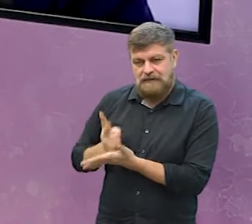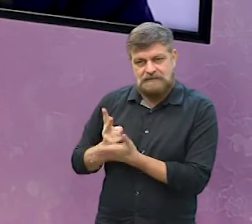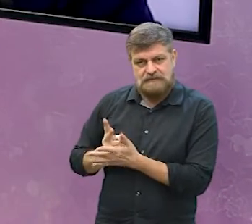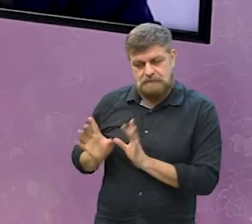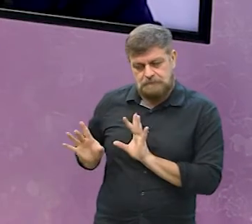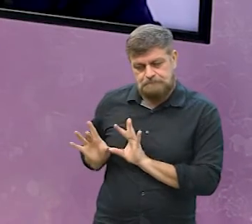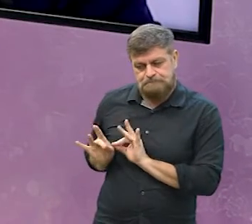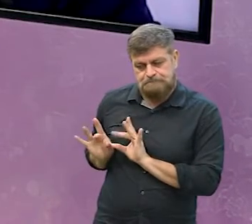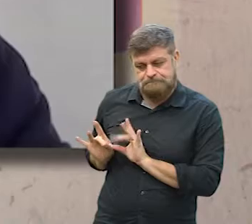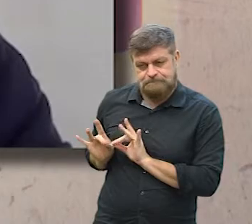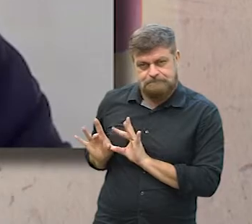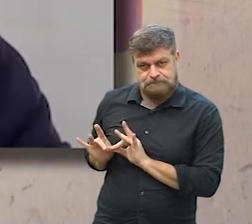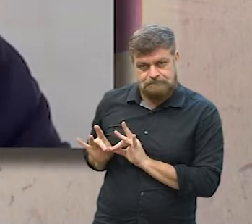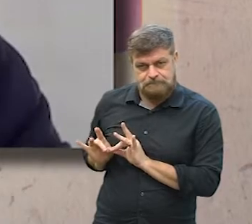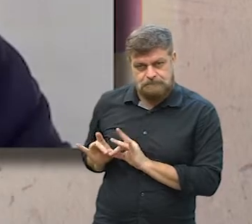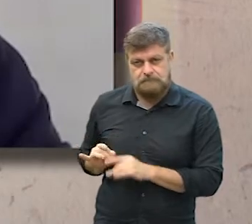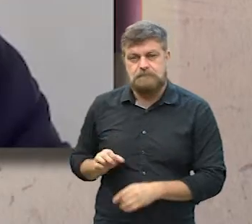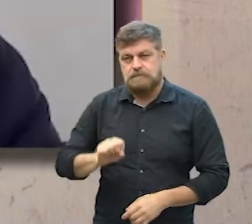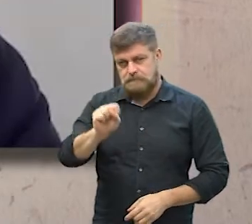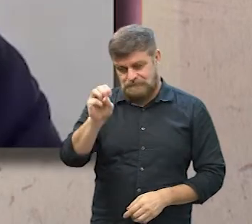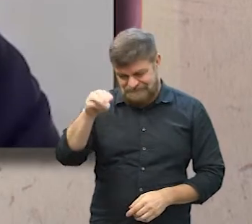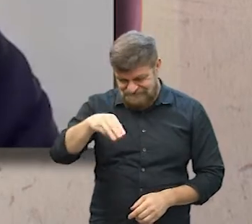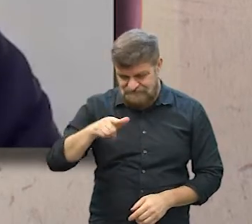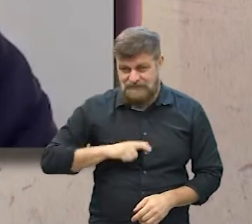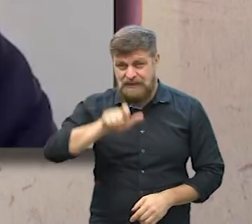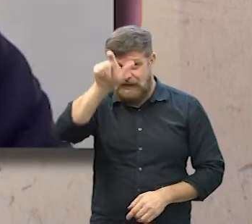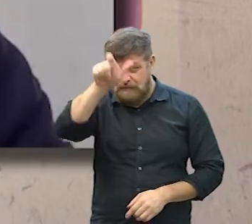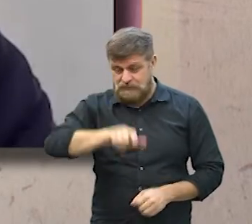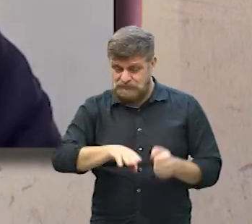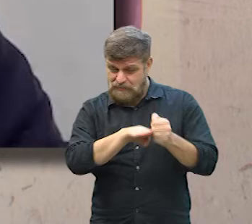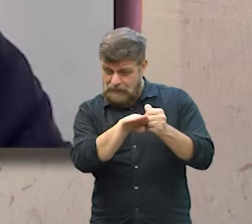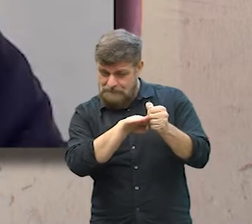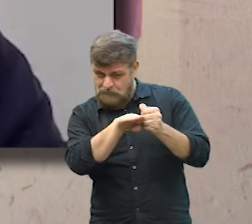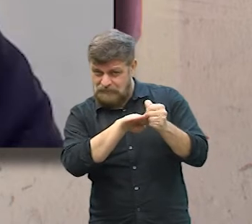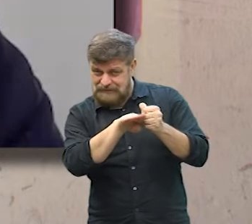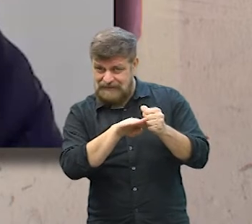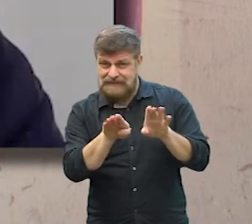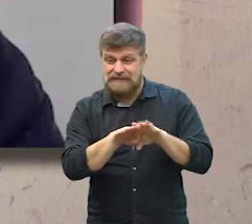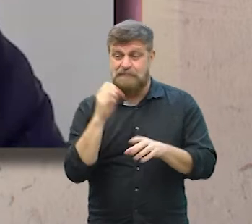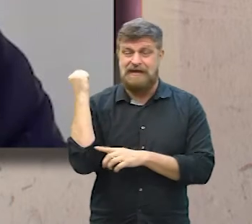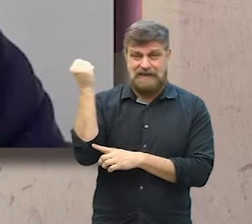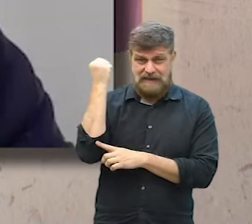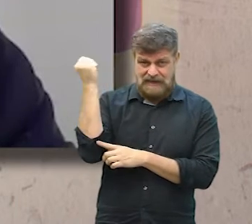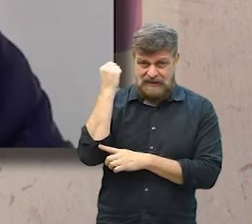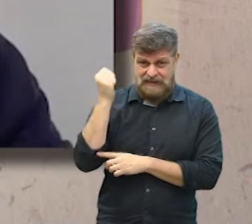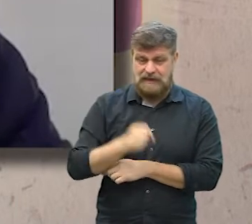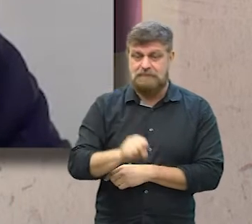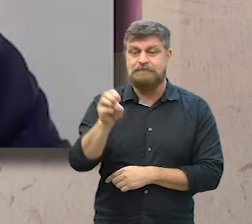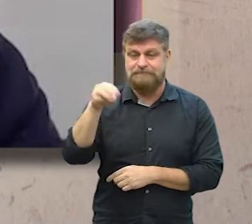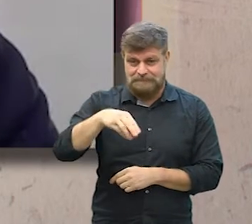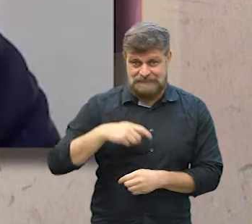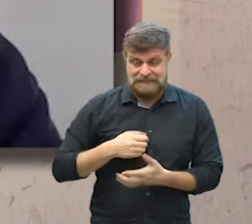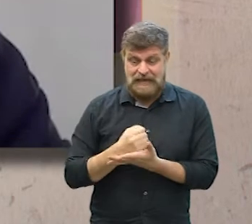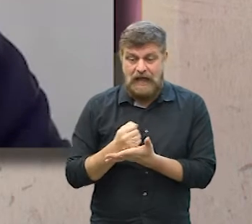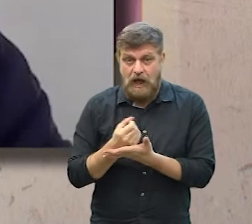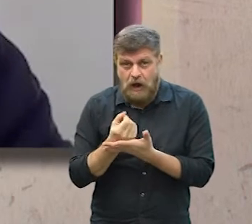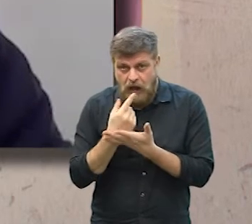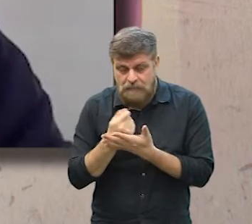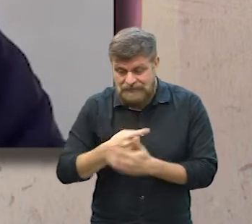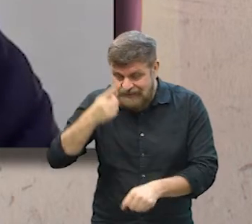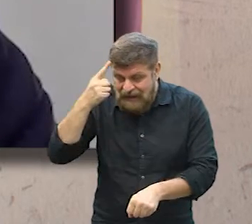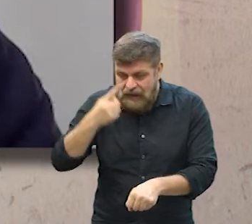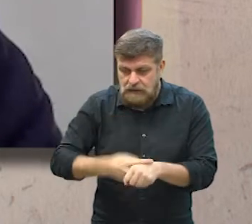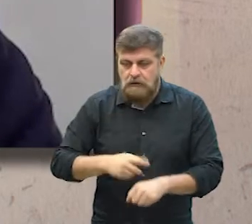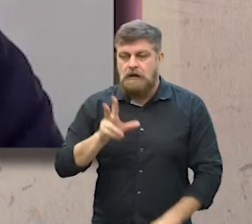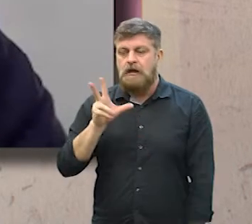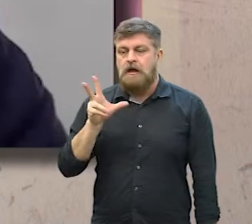ali necessário. Sim, principalmente uma asma mais moderada, né, grave, isso com certeza, porque é esse medicamento que